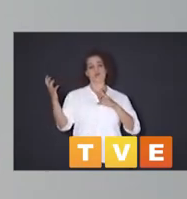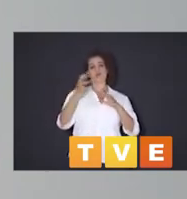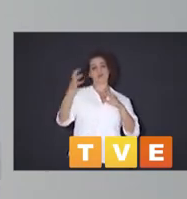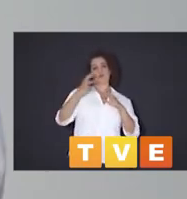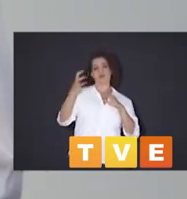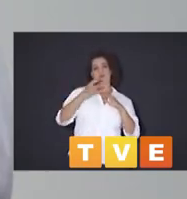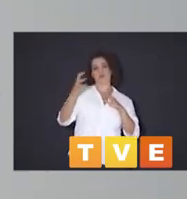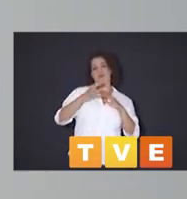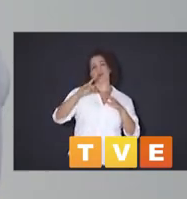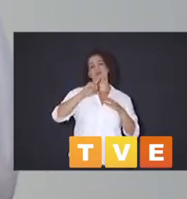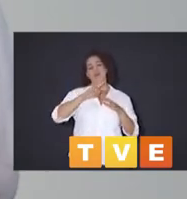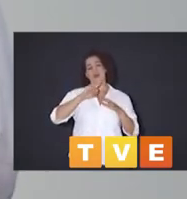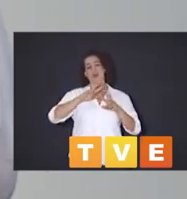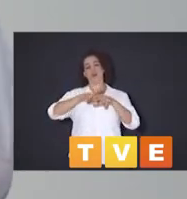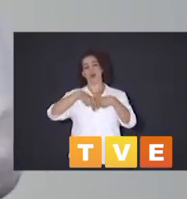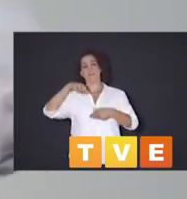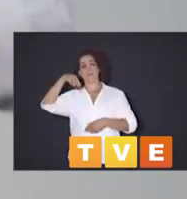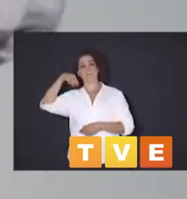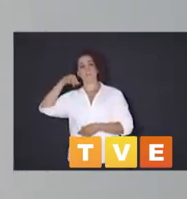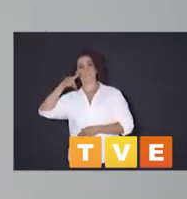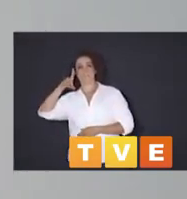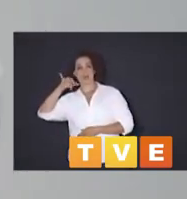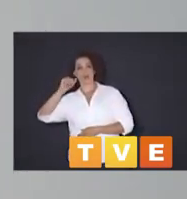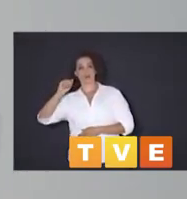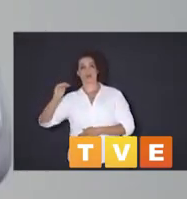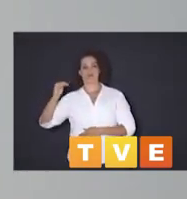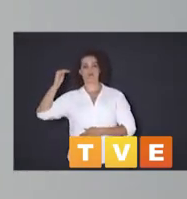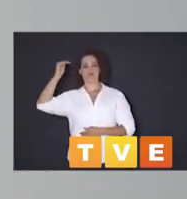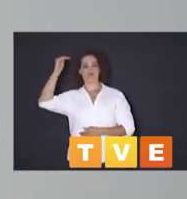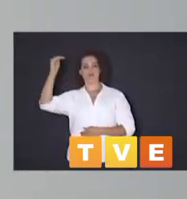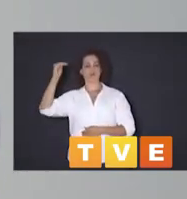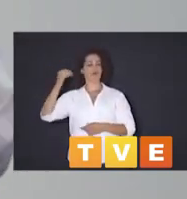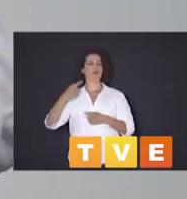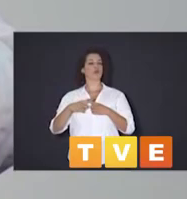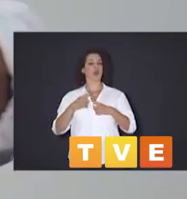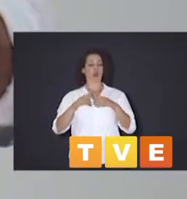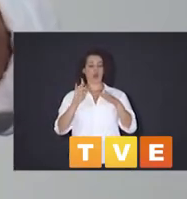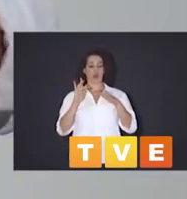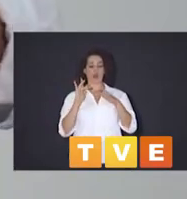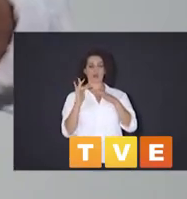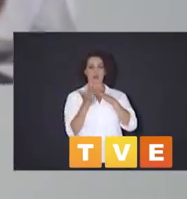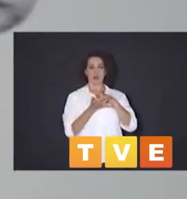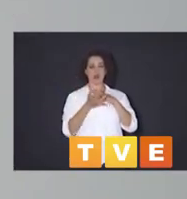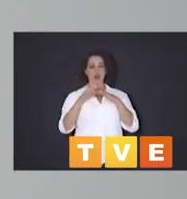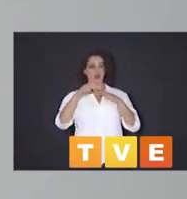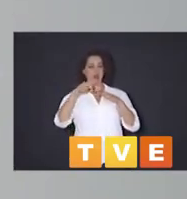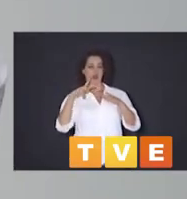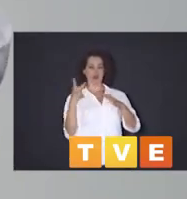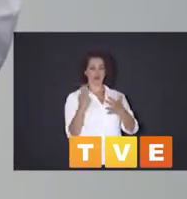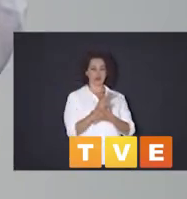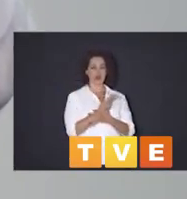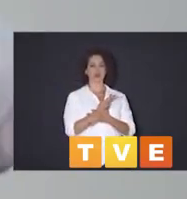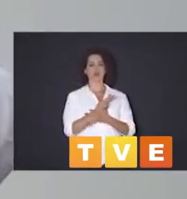pelos pela grande mídia porque o que acontece nas redes sociais acaba potencializando